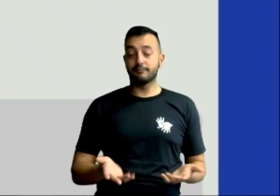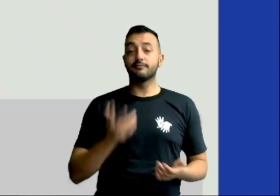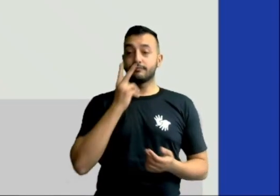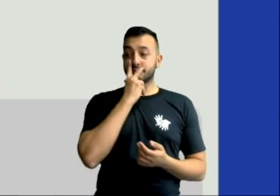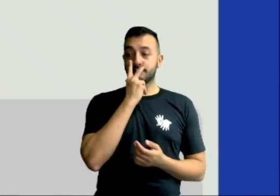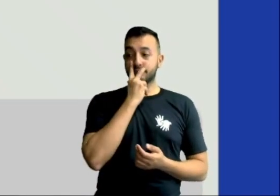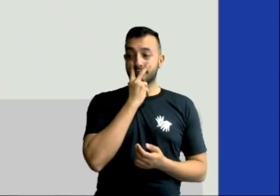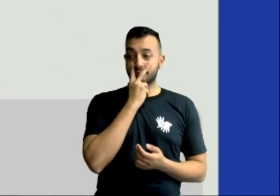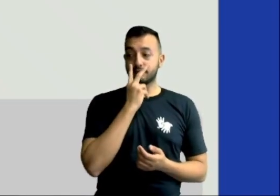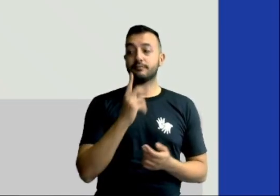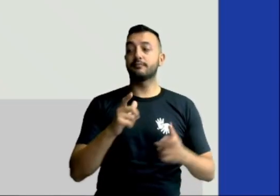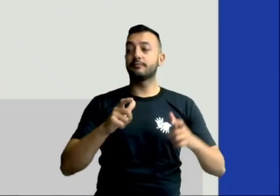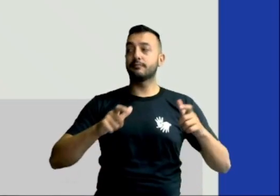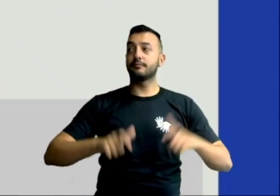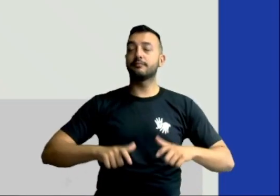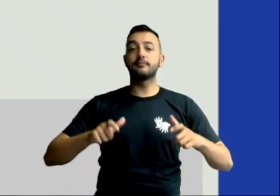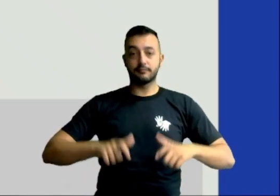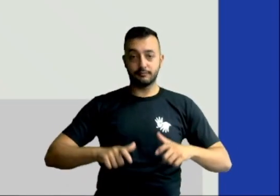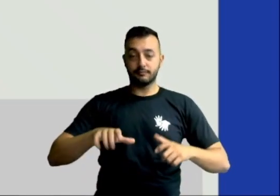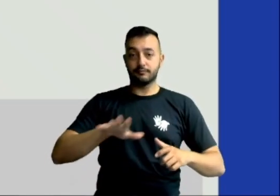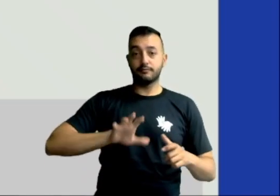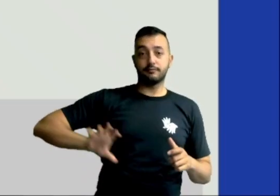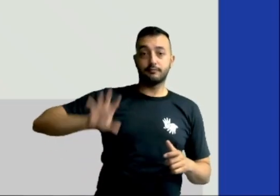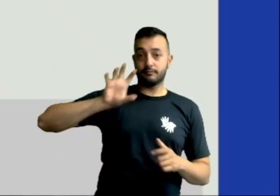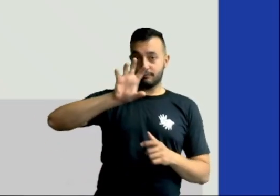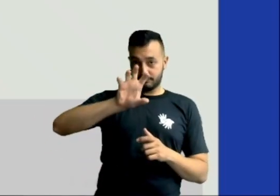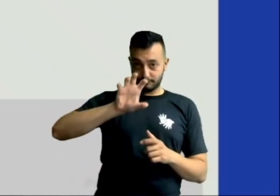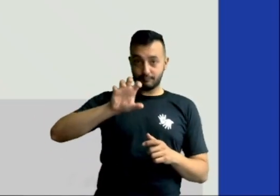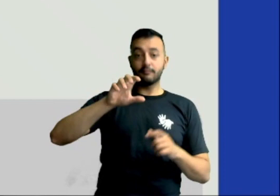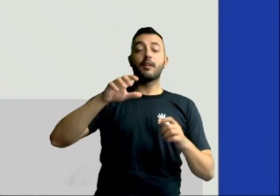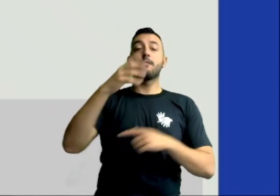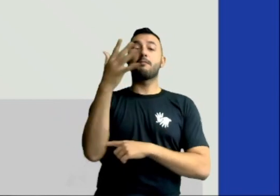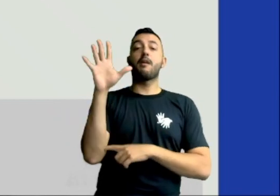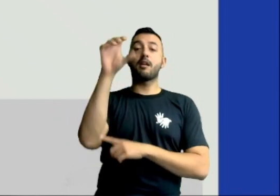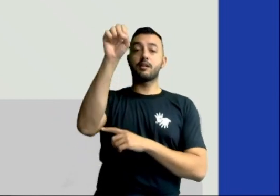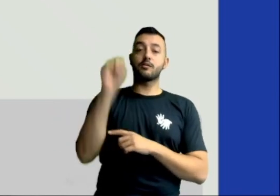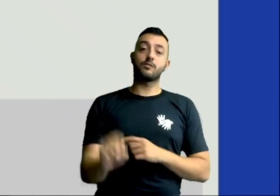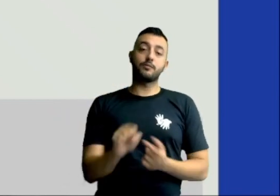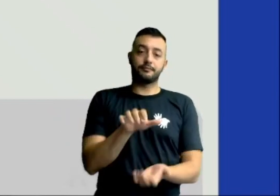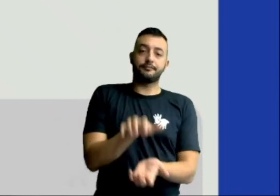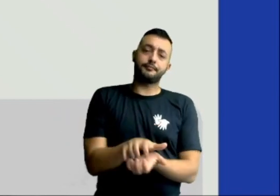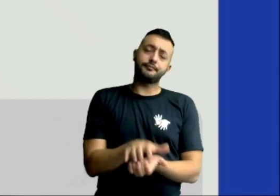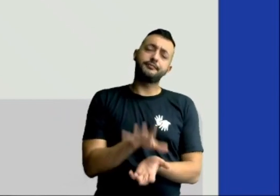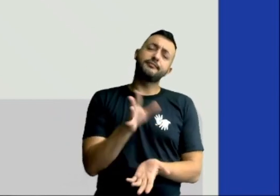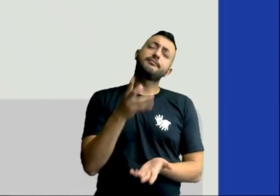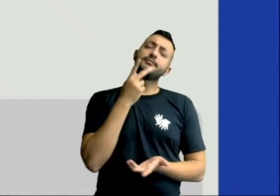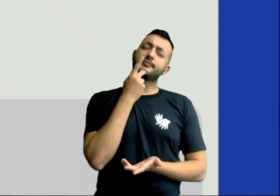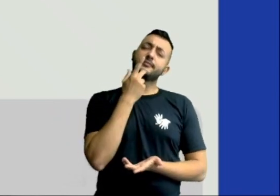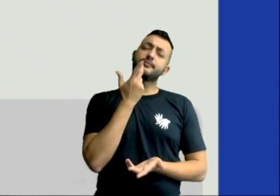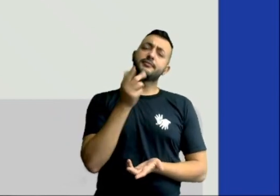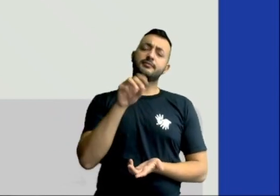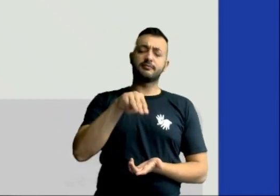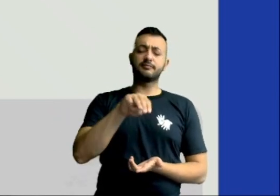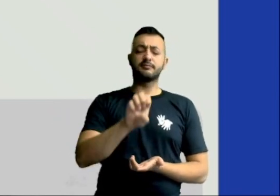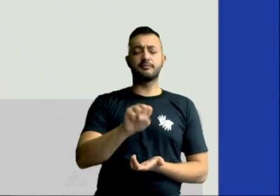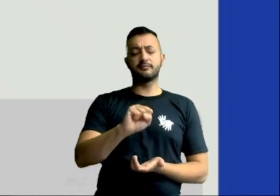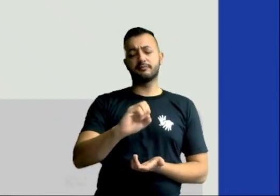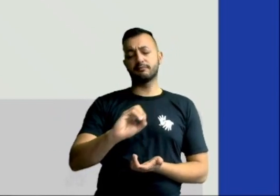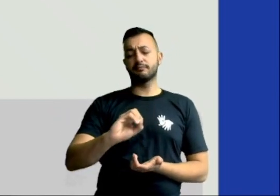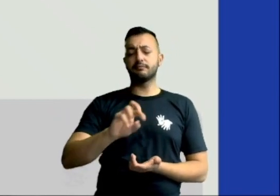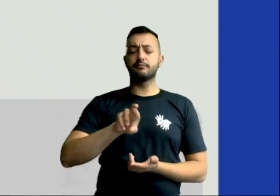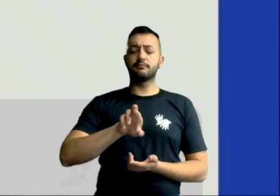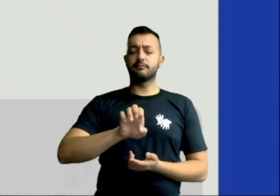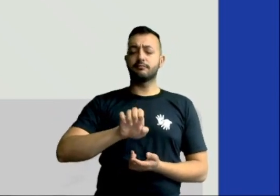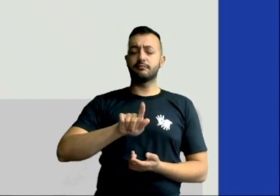Vitória de Santo Antão está localizada na mesorregião da mata sul de Pernambuco Quando o senhor falar média ou região